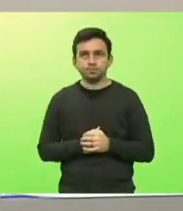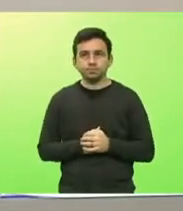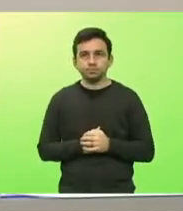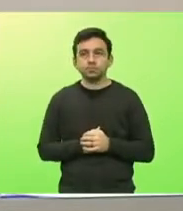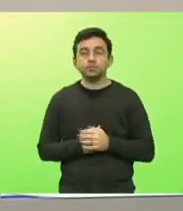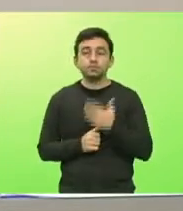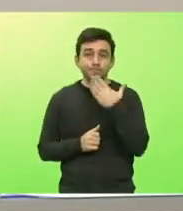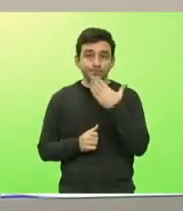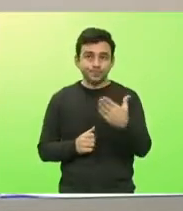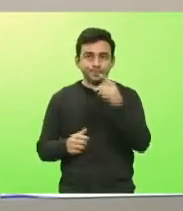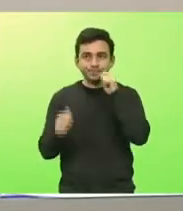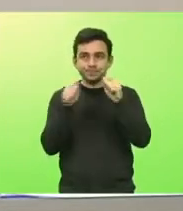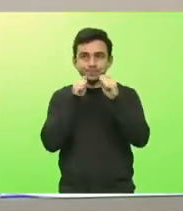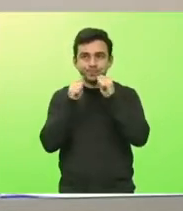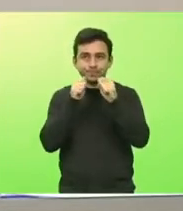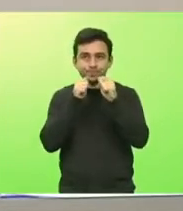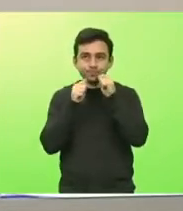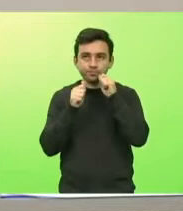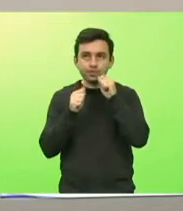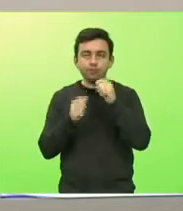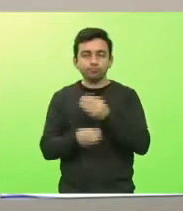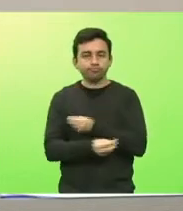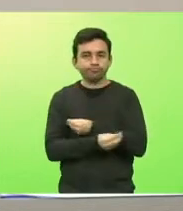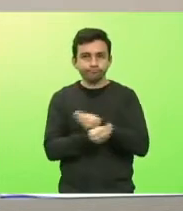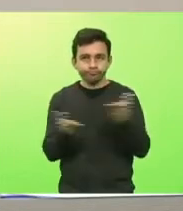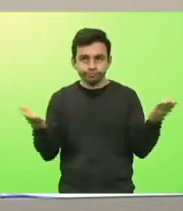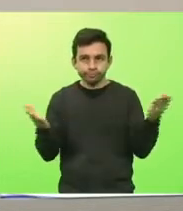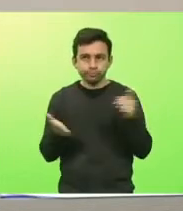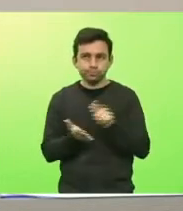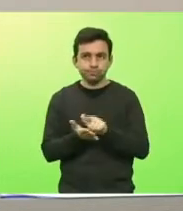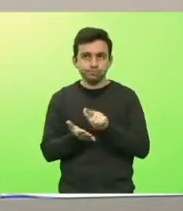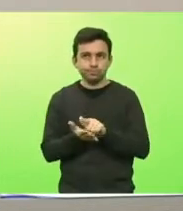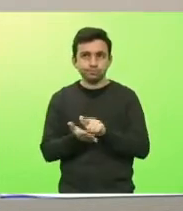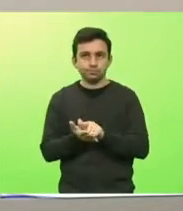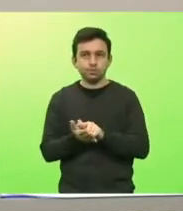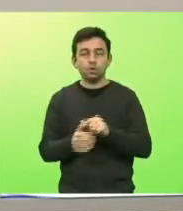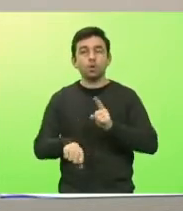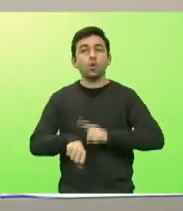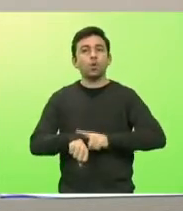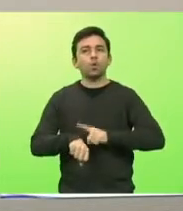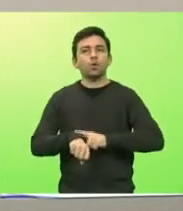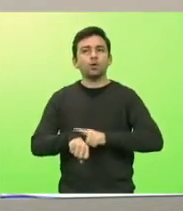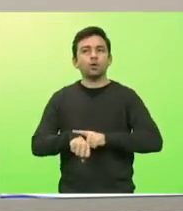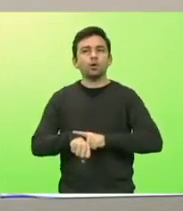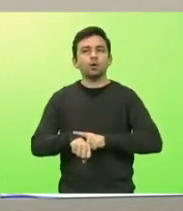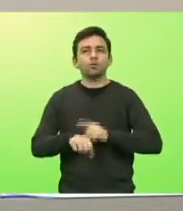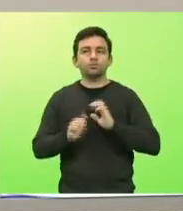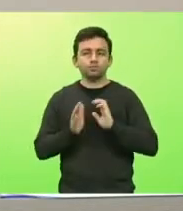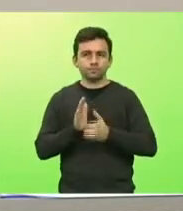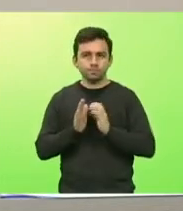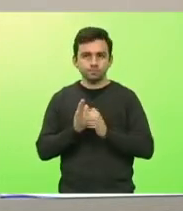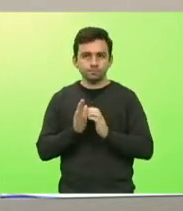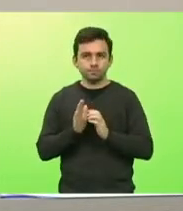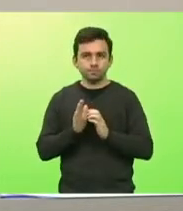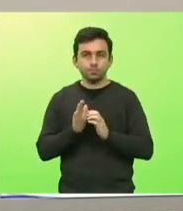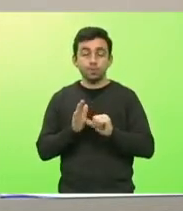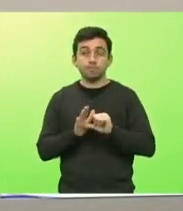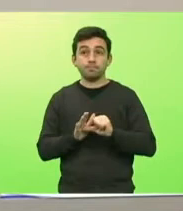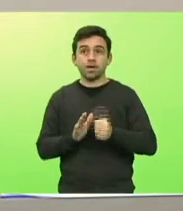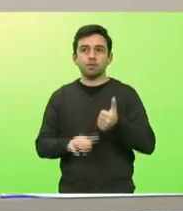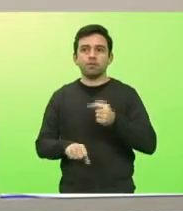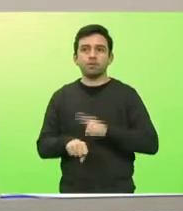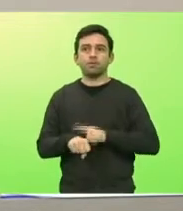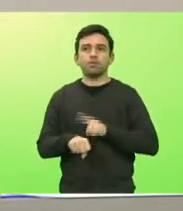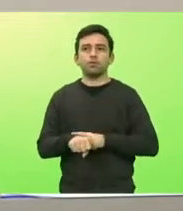Solicito assessoria para que proceda à distribuição do expediente. Horário destinado aos partidos políticos. O primeiro horário de